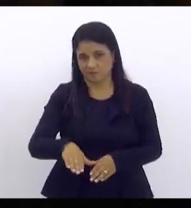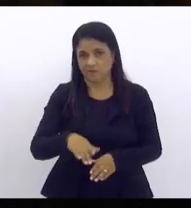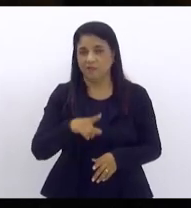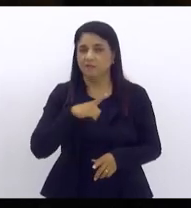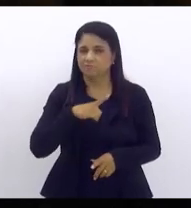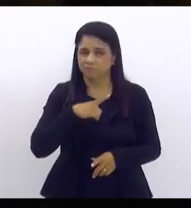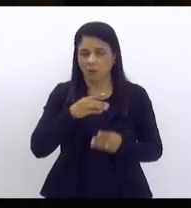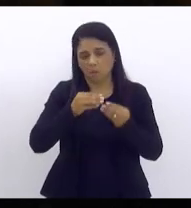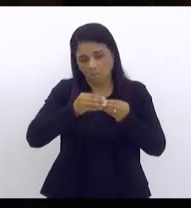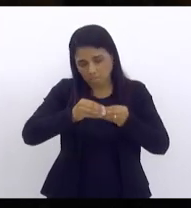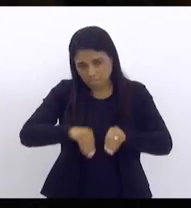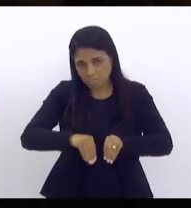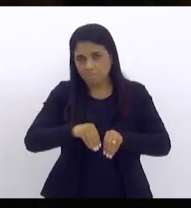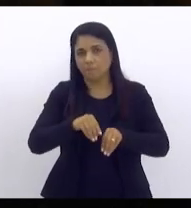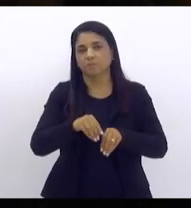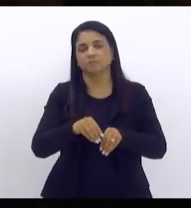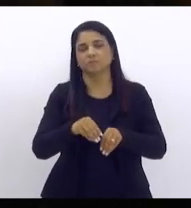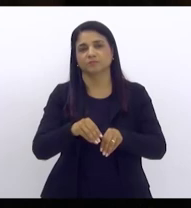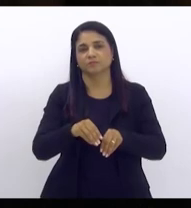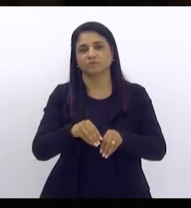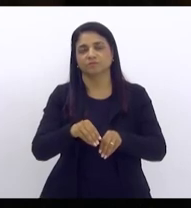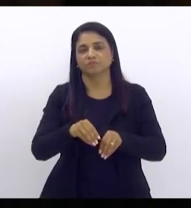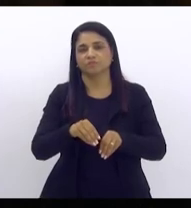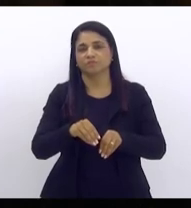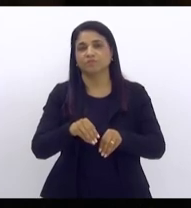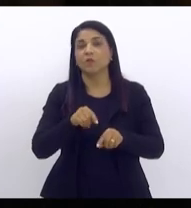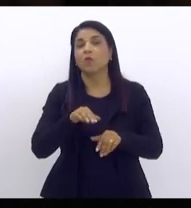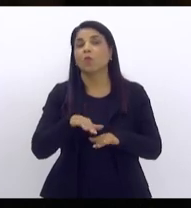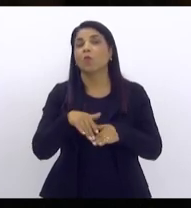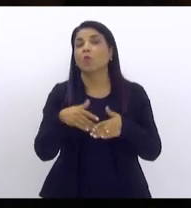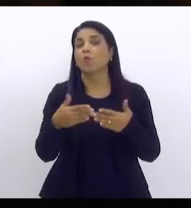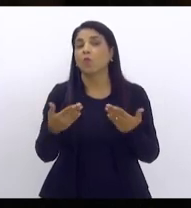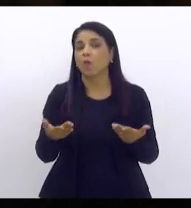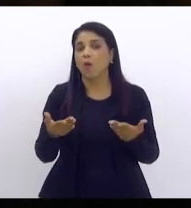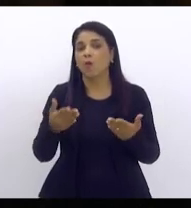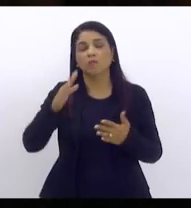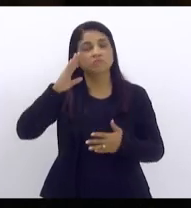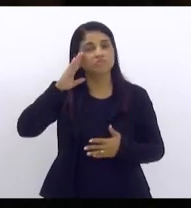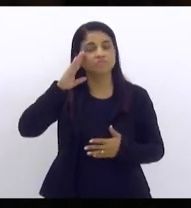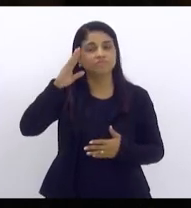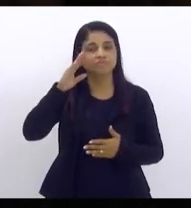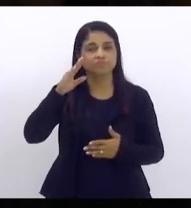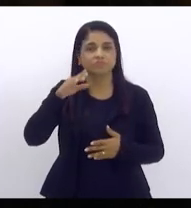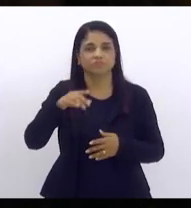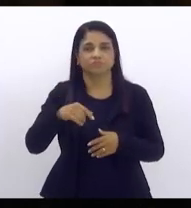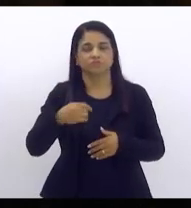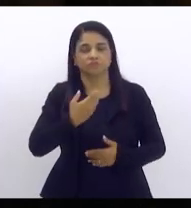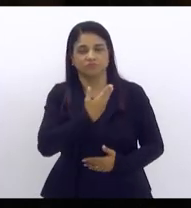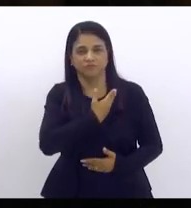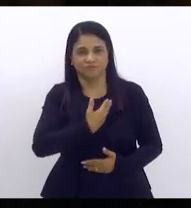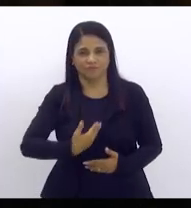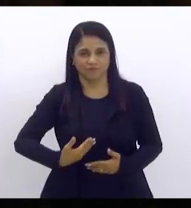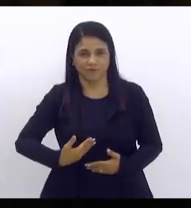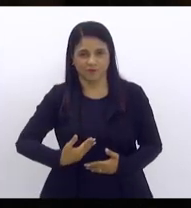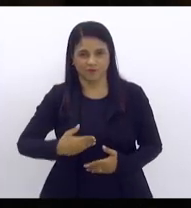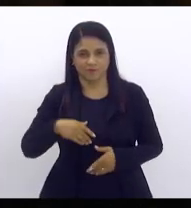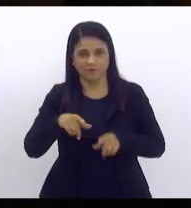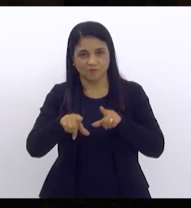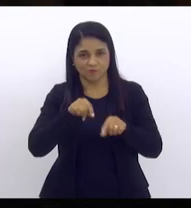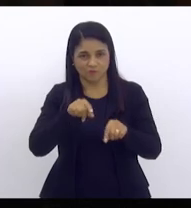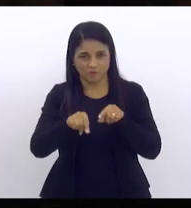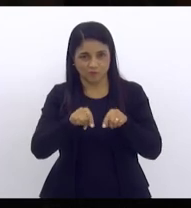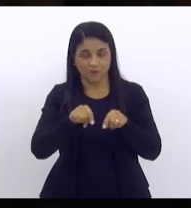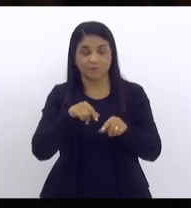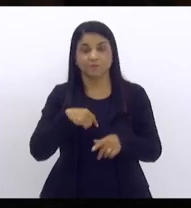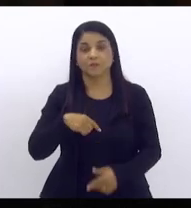uma prejudicabilidade de qual será a prioridade do governo. E aí, falando de